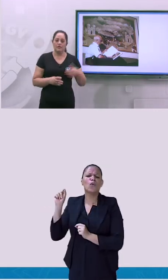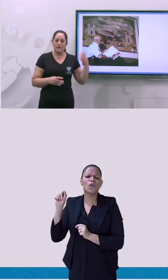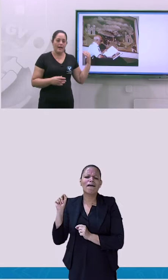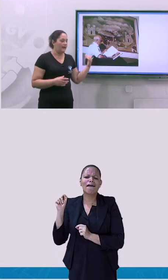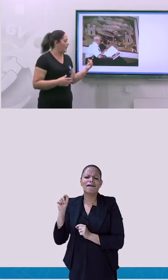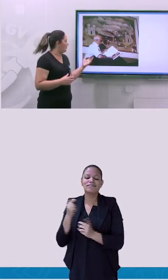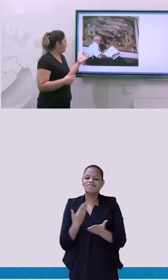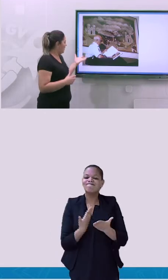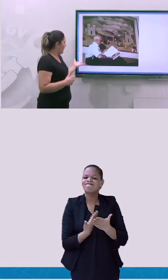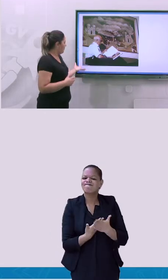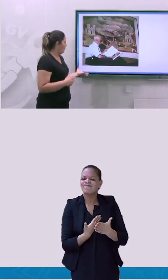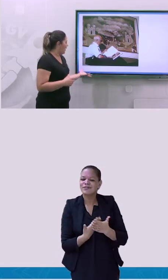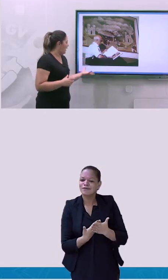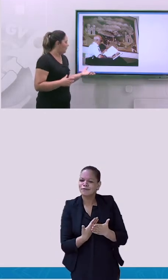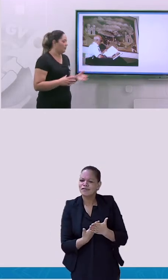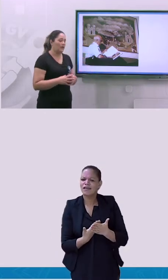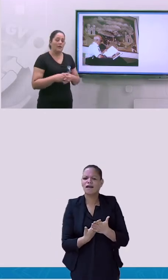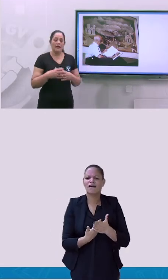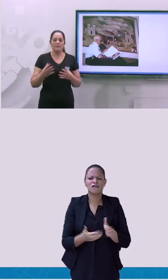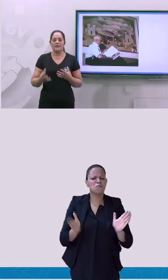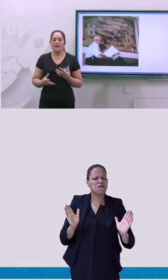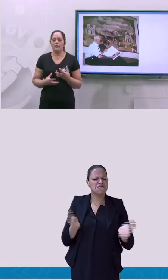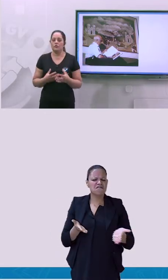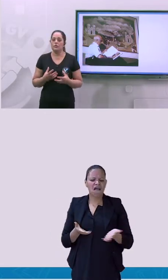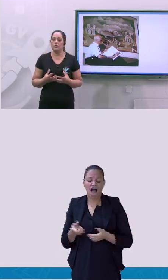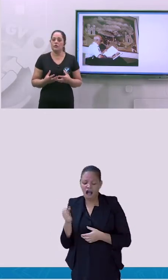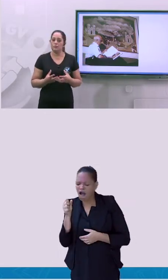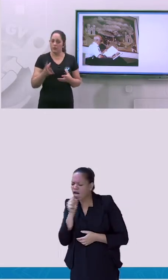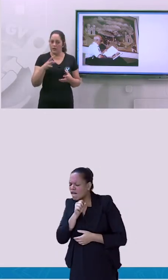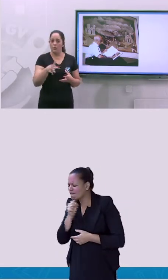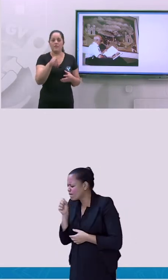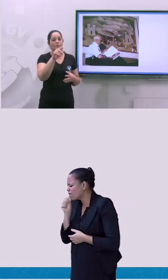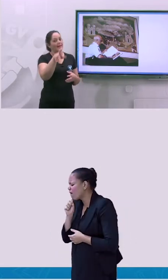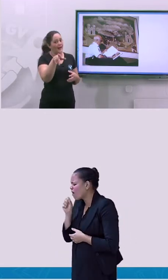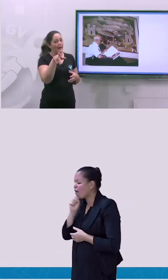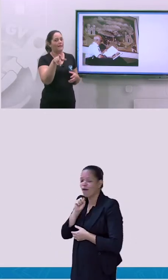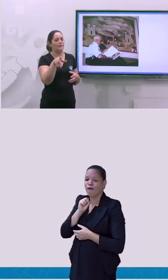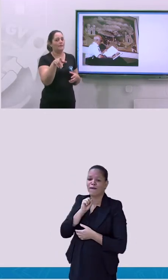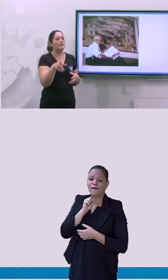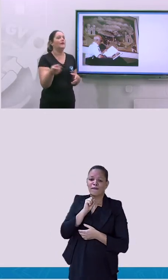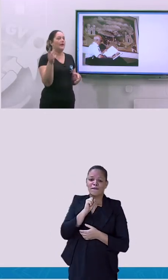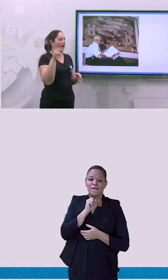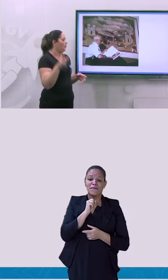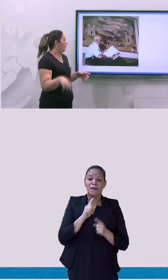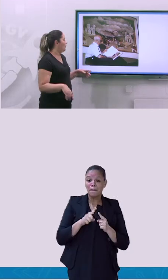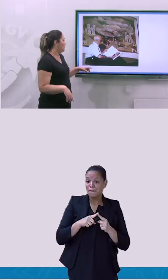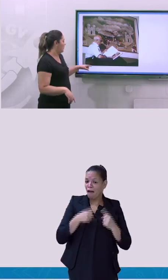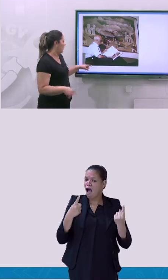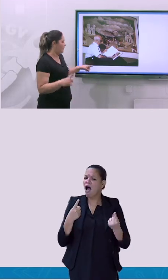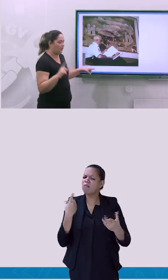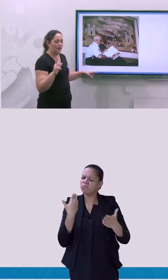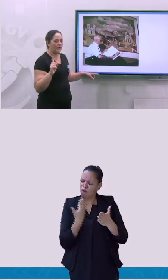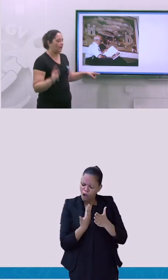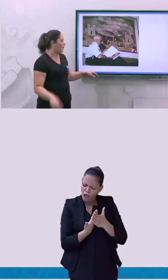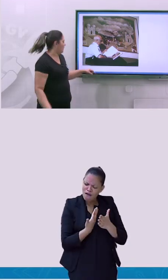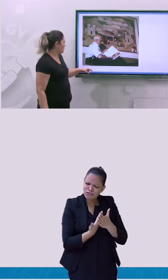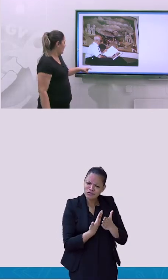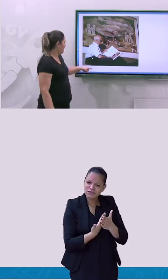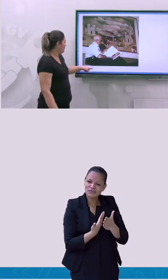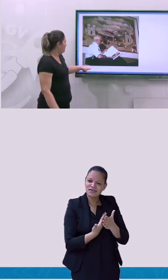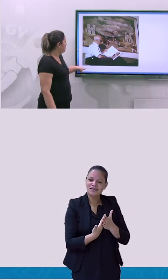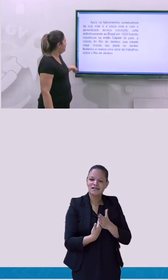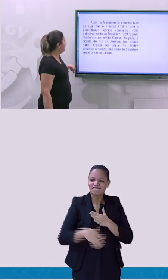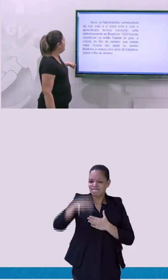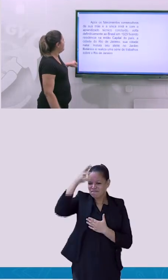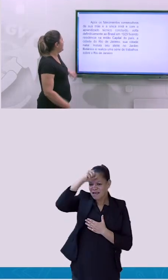estudos. Já, né, já mais velho, ele está aí estudando, porque o estudar renova e revigora, né, o